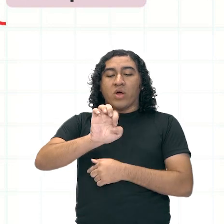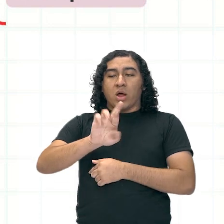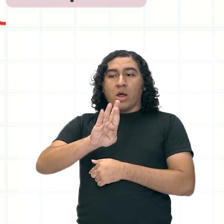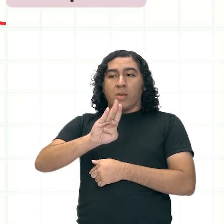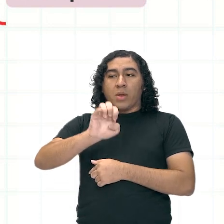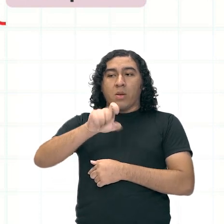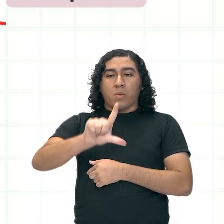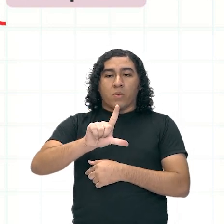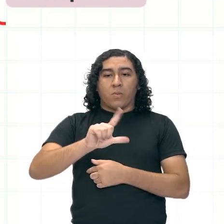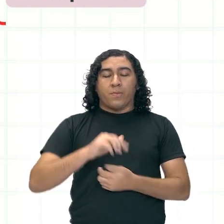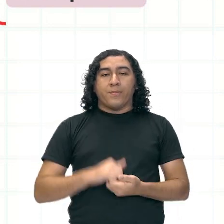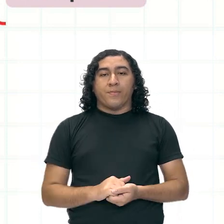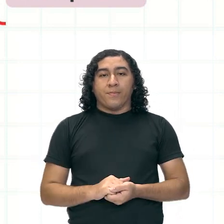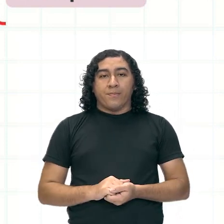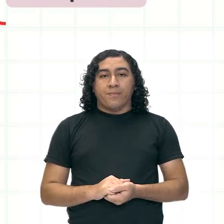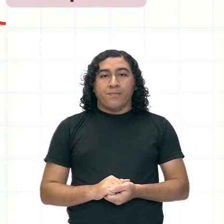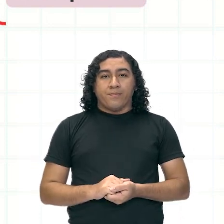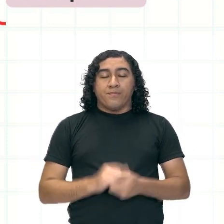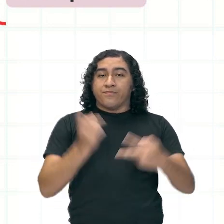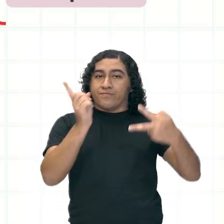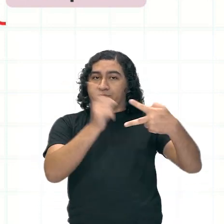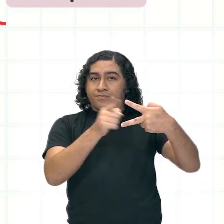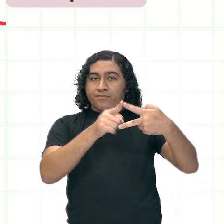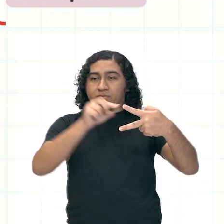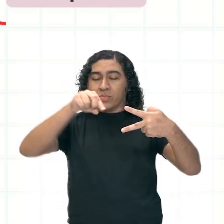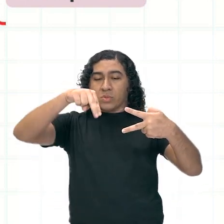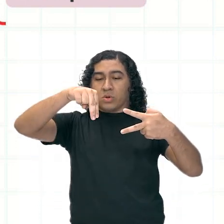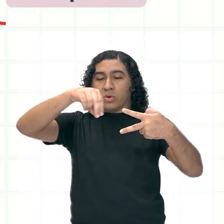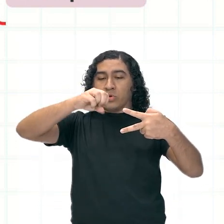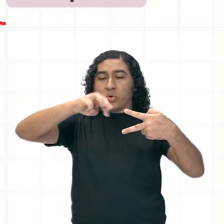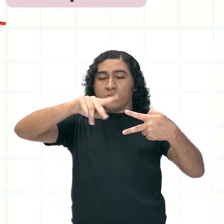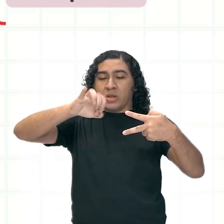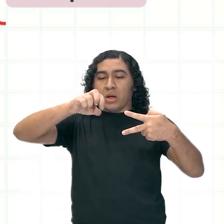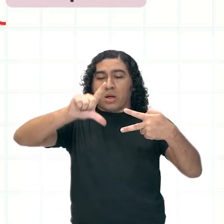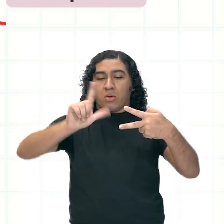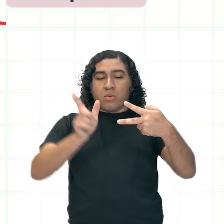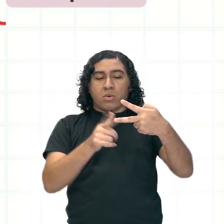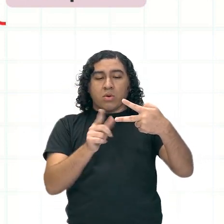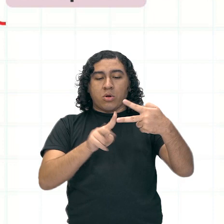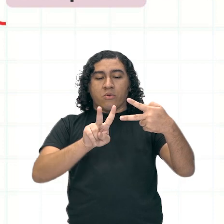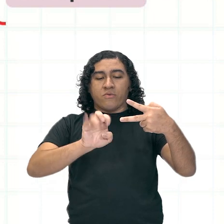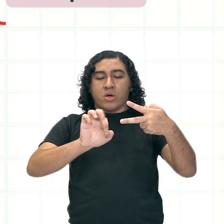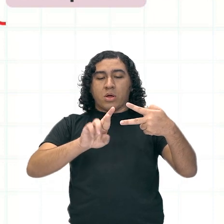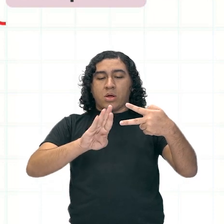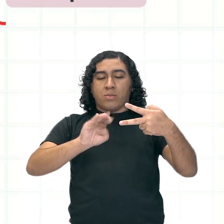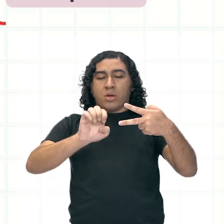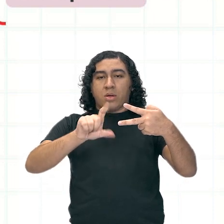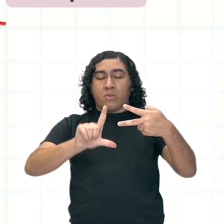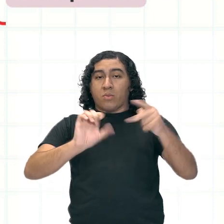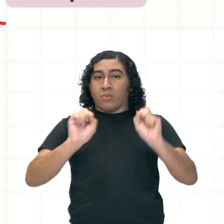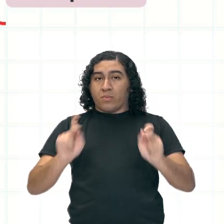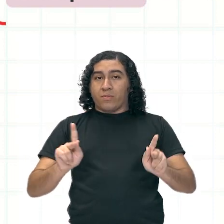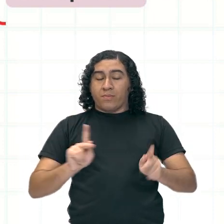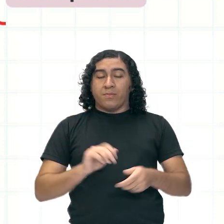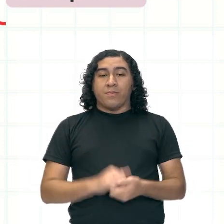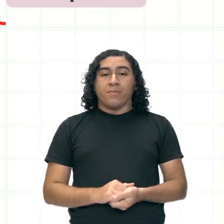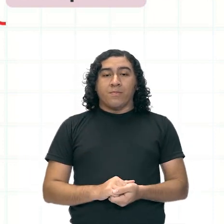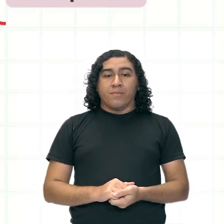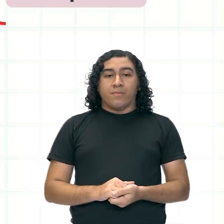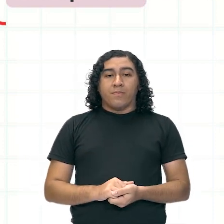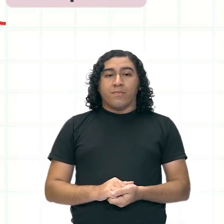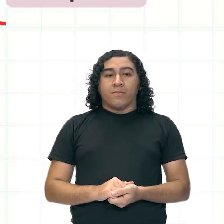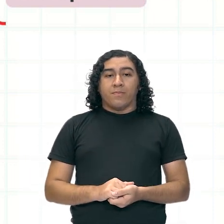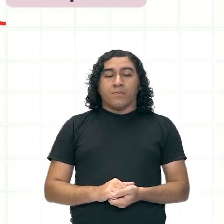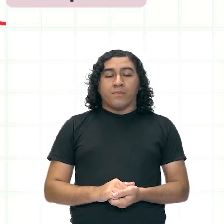verbal. Então, frase nominal sem verbo, frase verbal com verbo, ok?